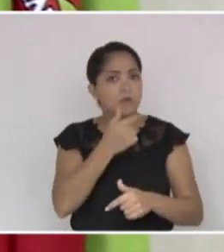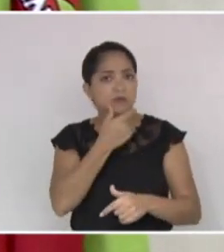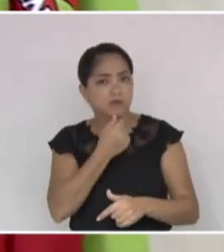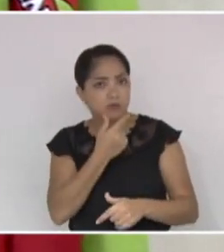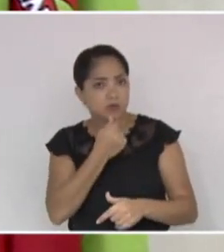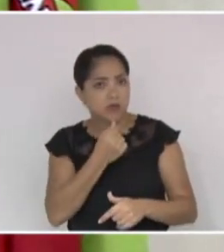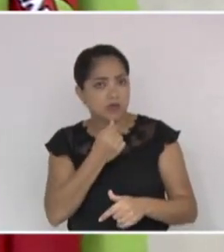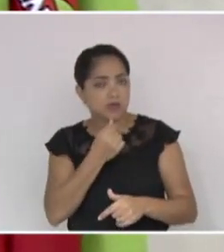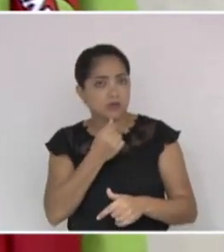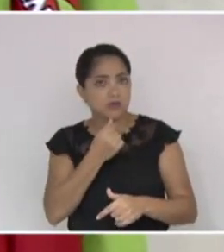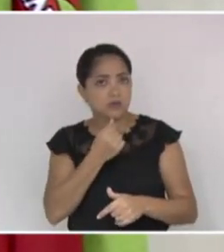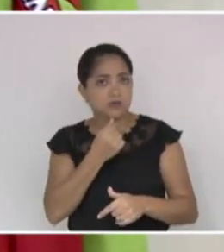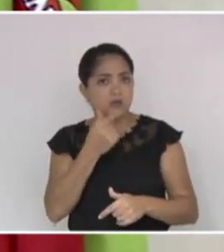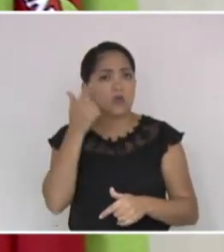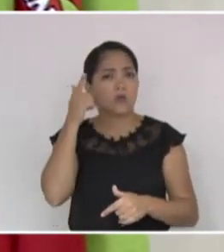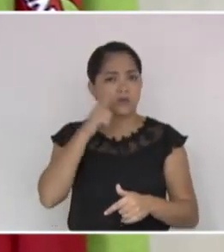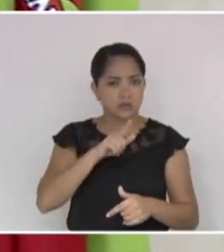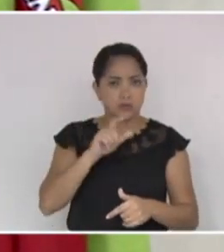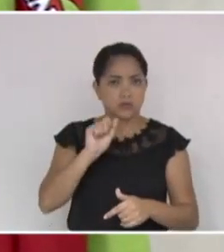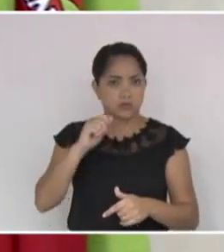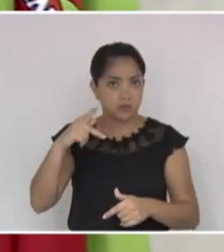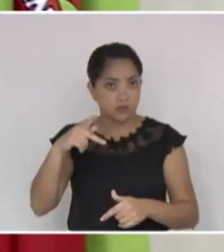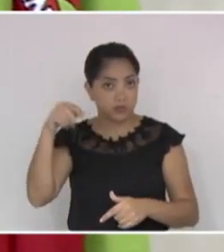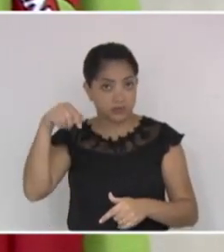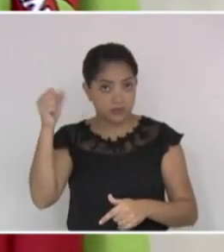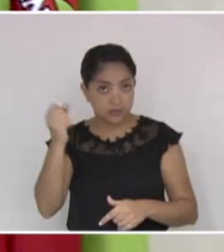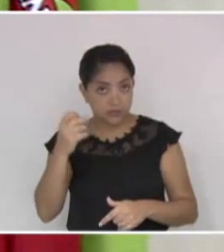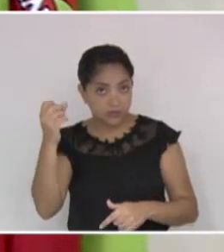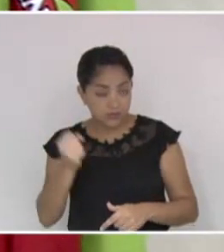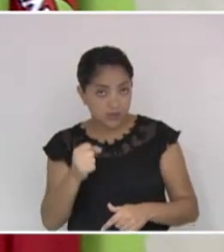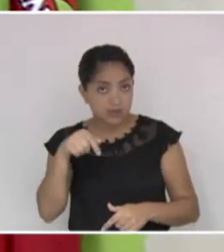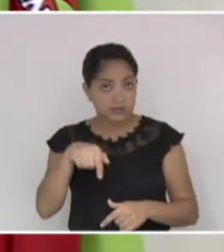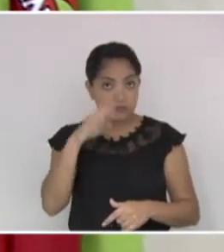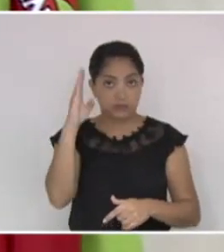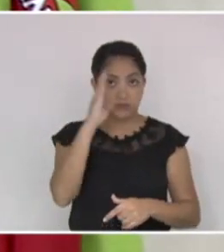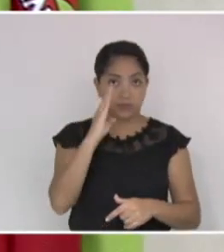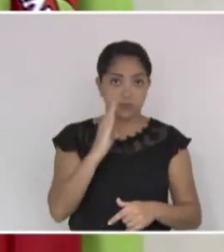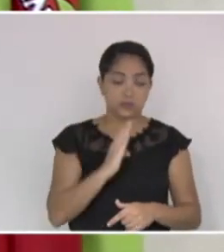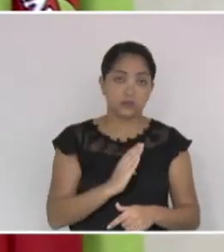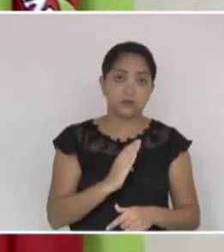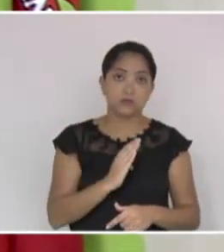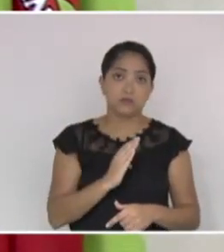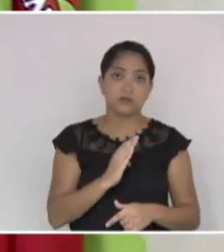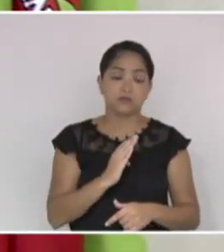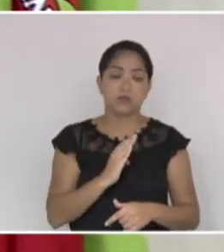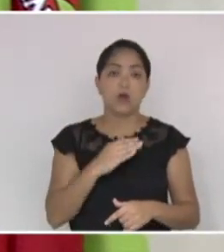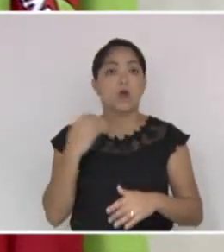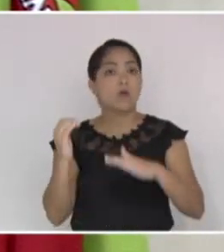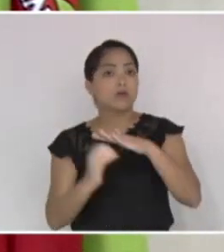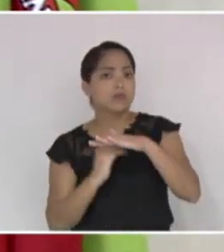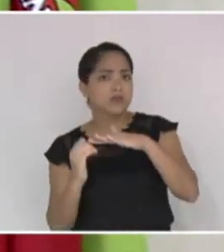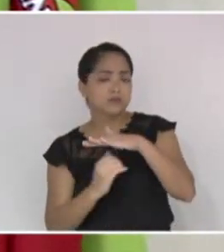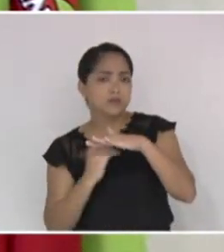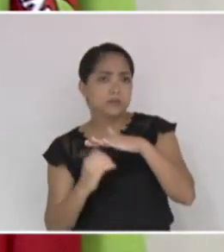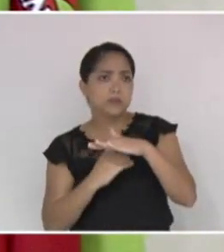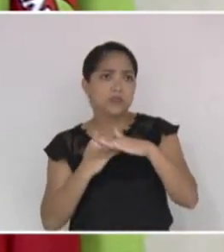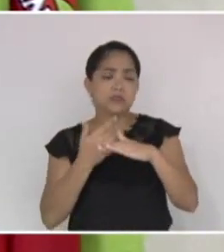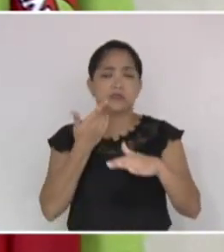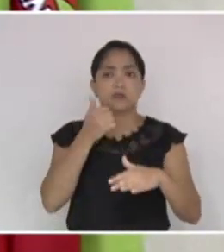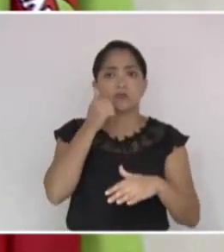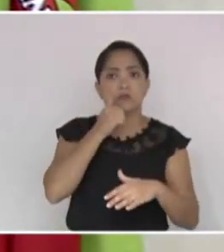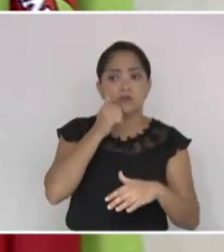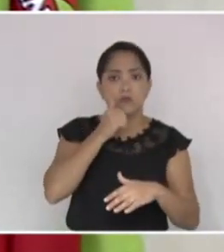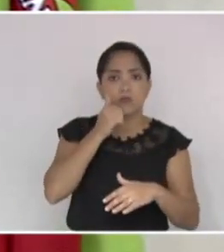no Brasil? Será que uma empresa, quando chegar, o trabalhador ou a trabalhadora chegar na